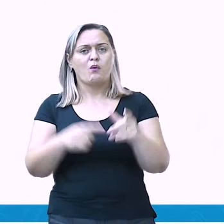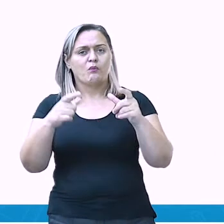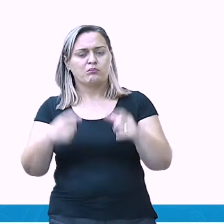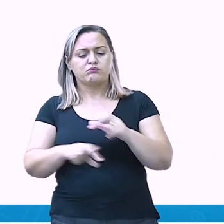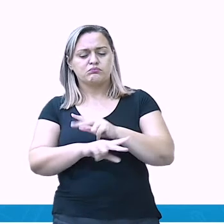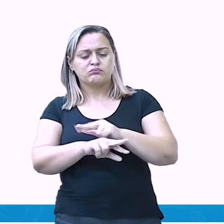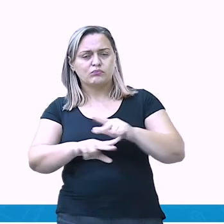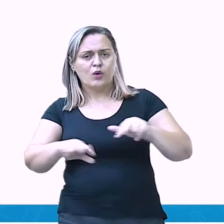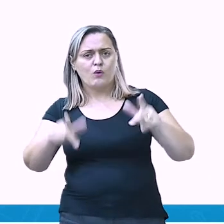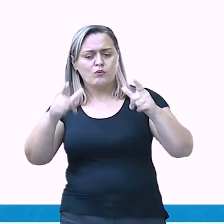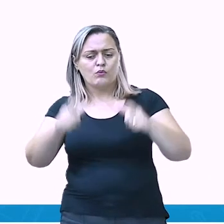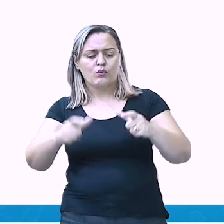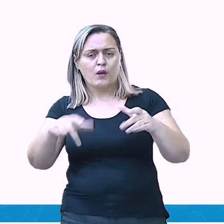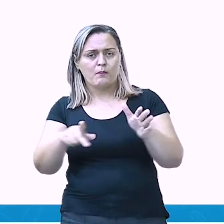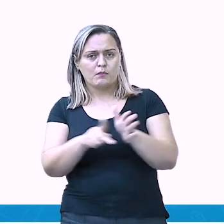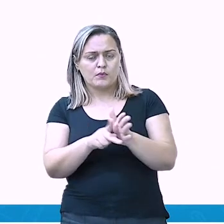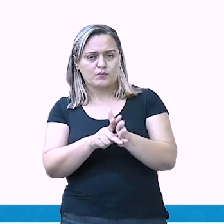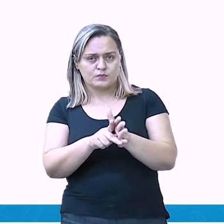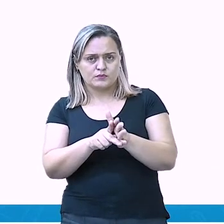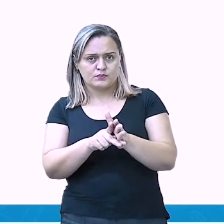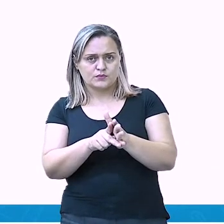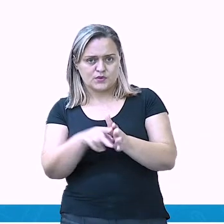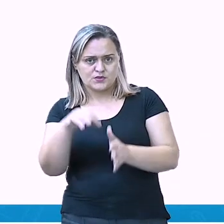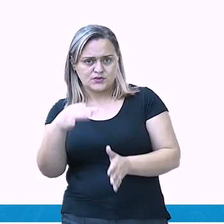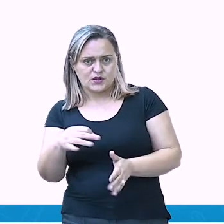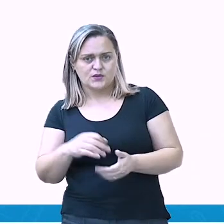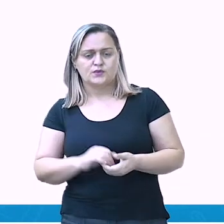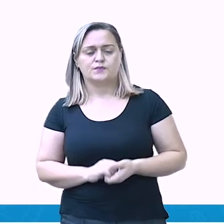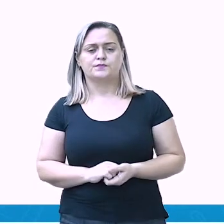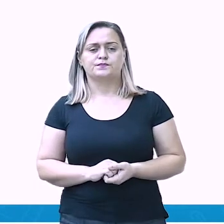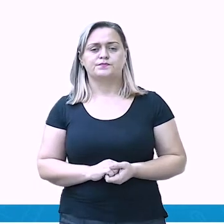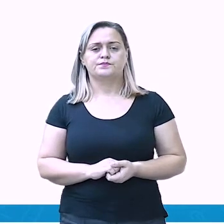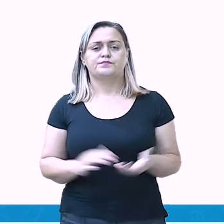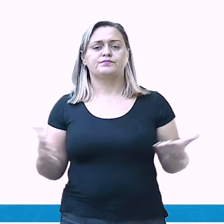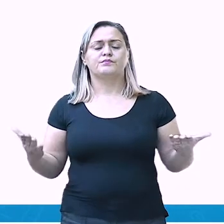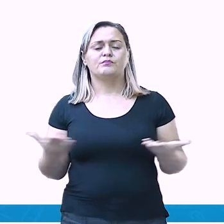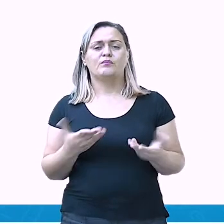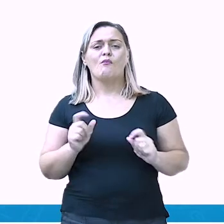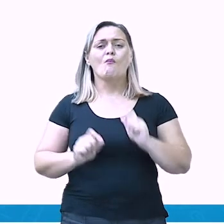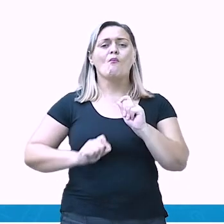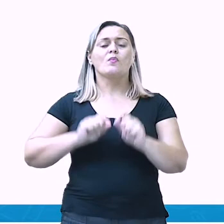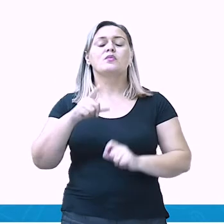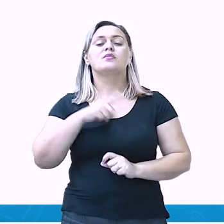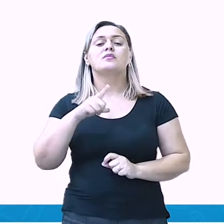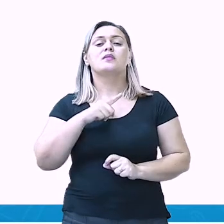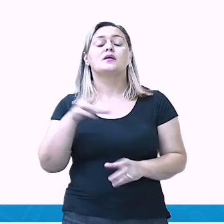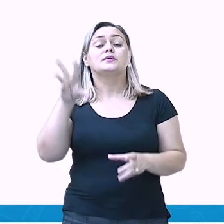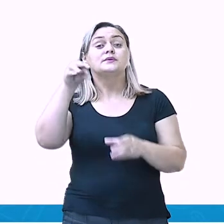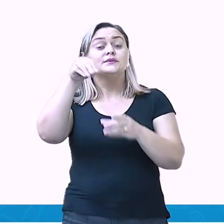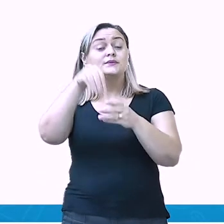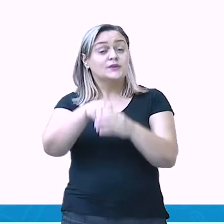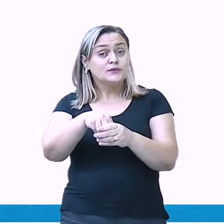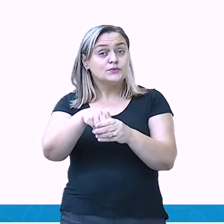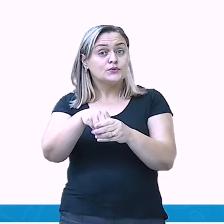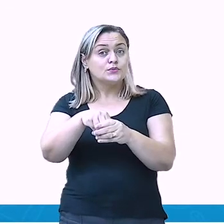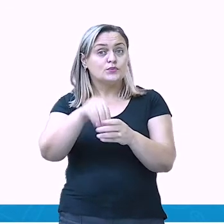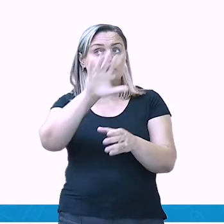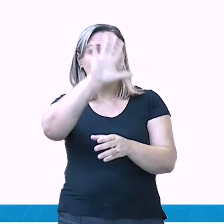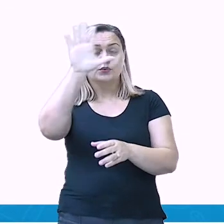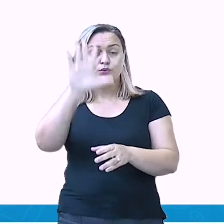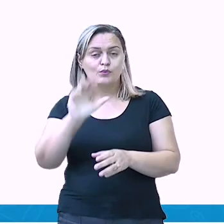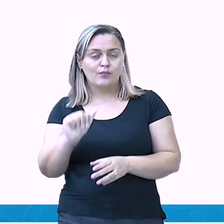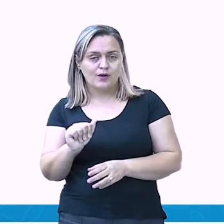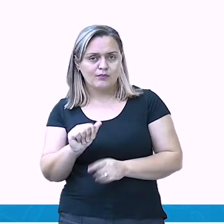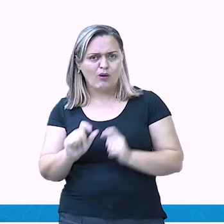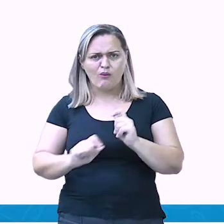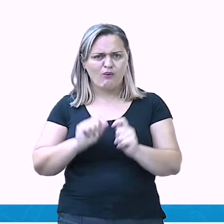Elementos de um mapa que nós já fomos falando até aqui, mas vamos agora aprofundar um pouco mais. São vários os elementos